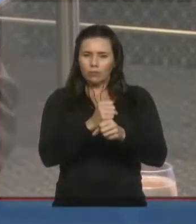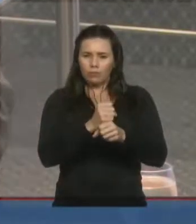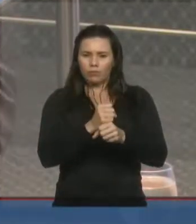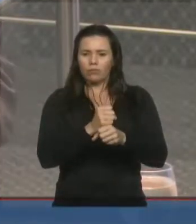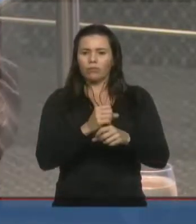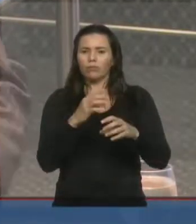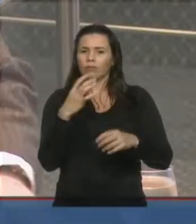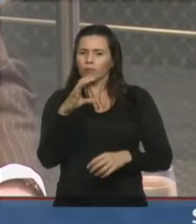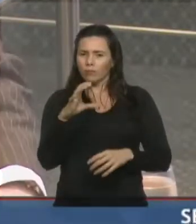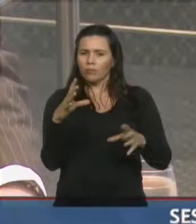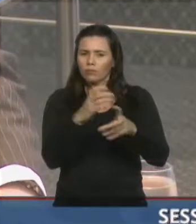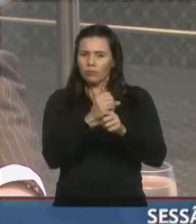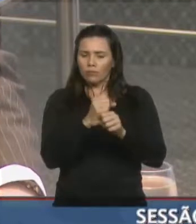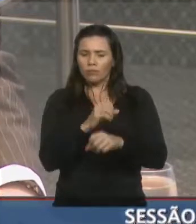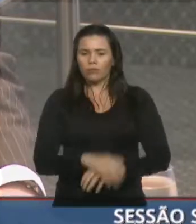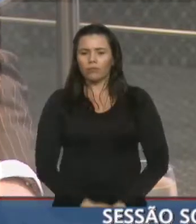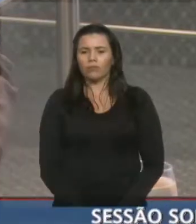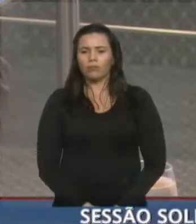sermos